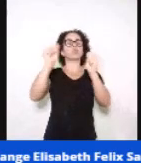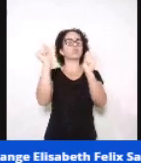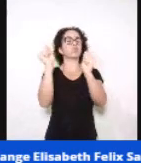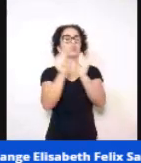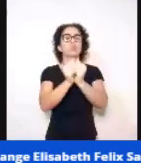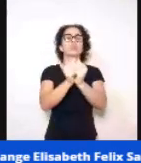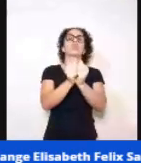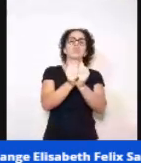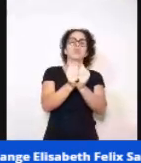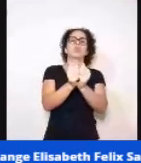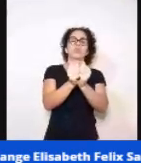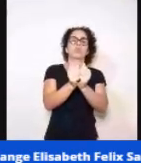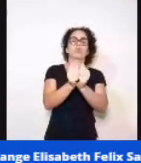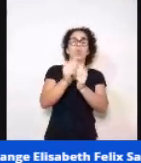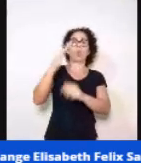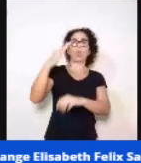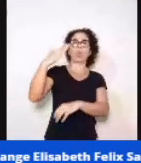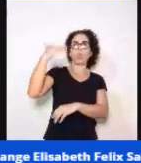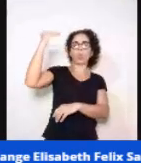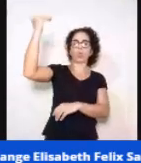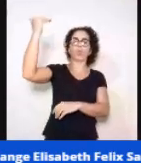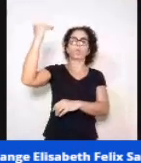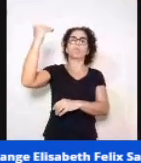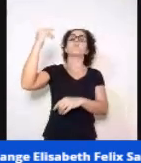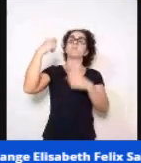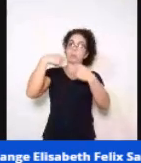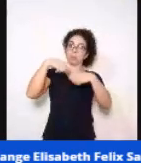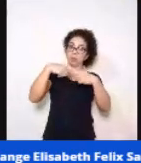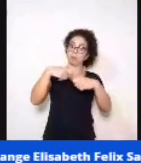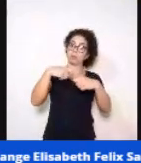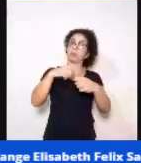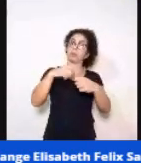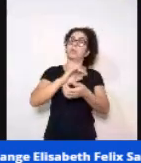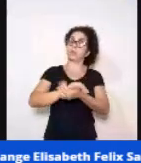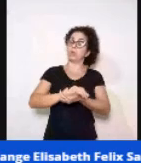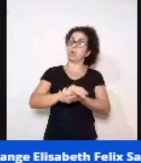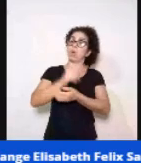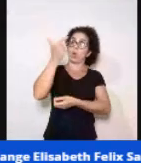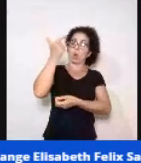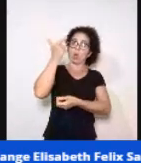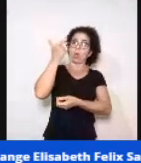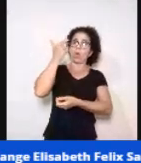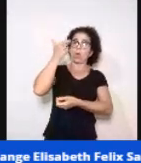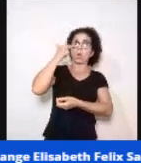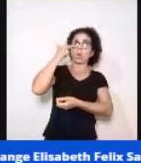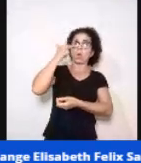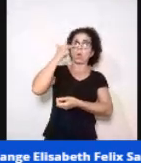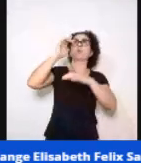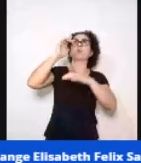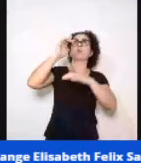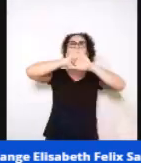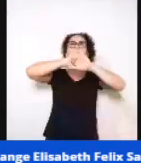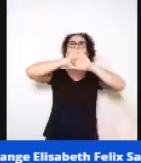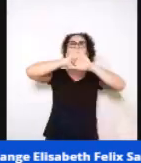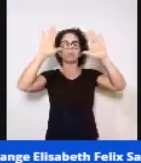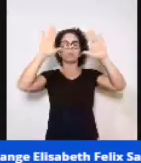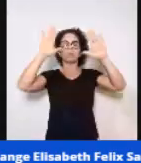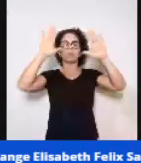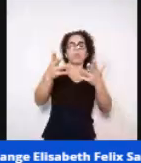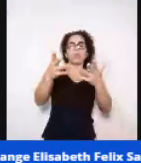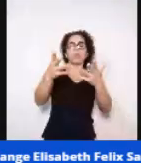do feeling, né? Para que eu consiga entender o que está acontecendo e me dar habilidade para